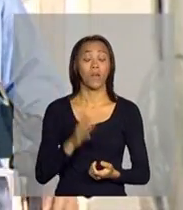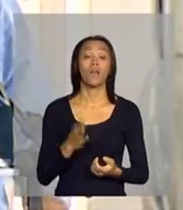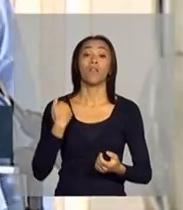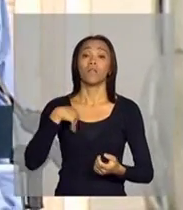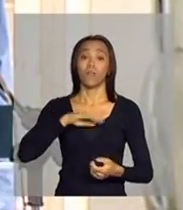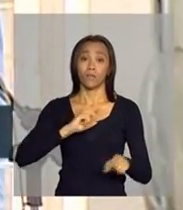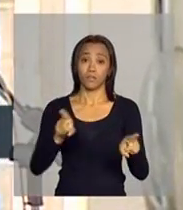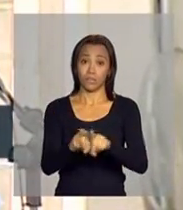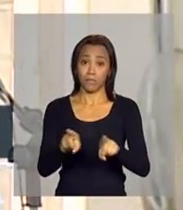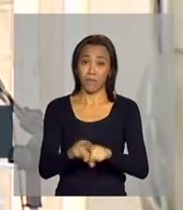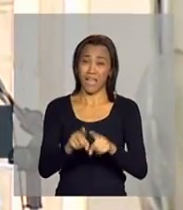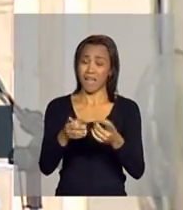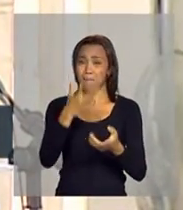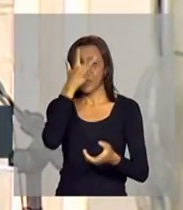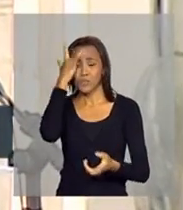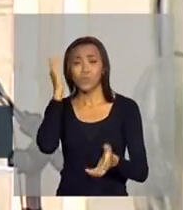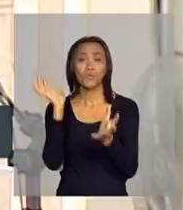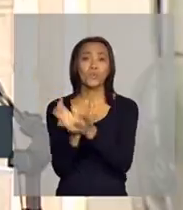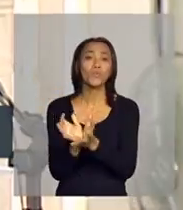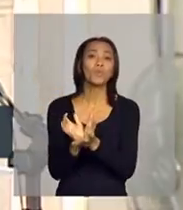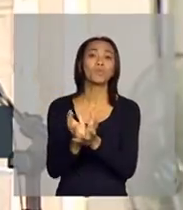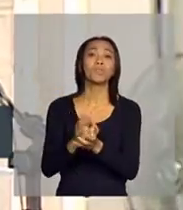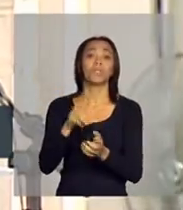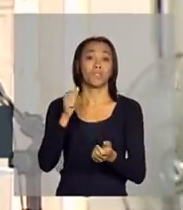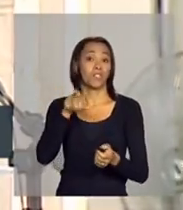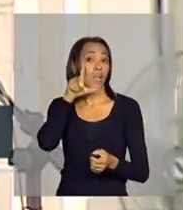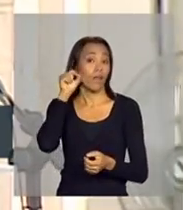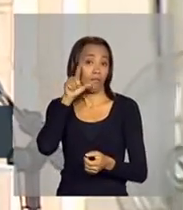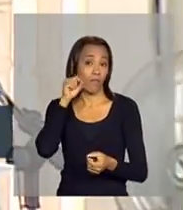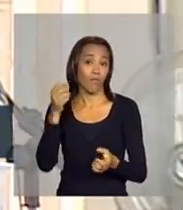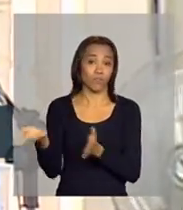Recebemos delegação de Alagoas.